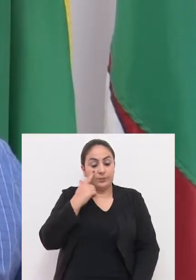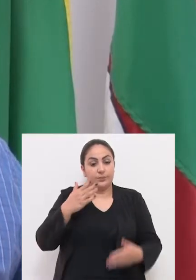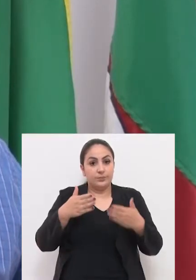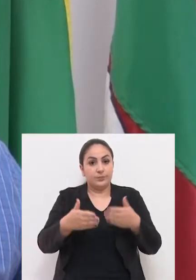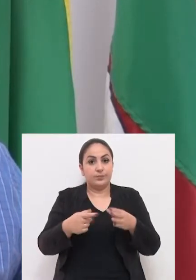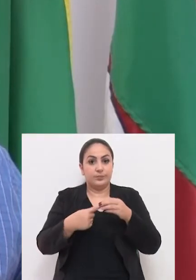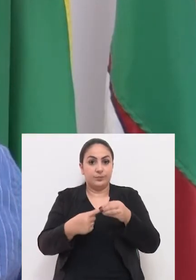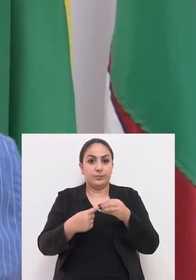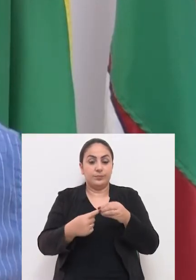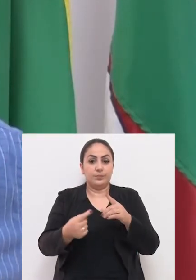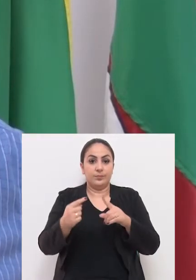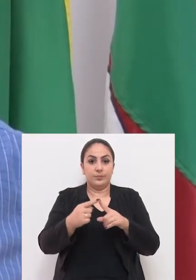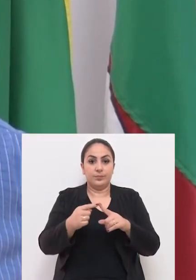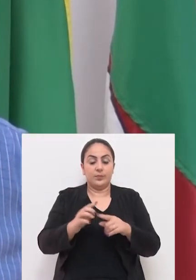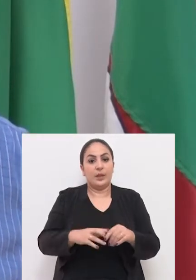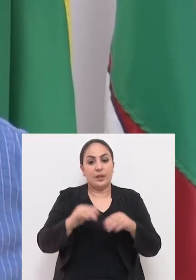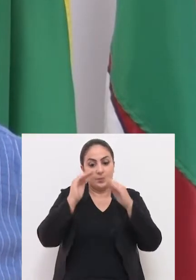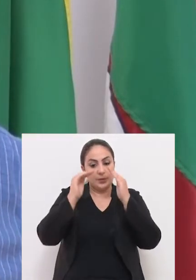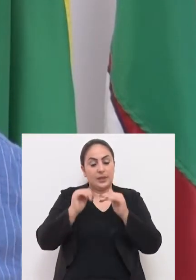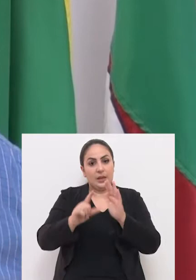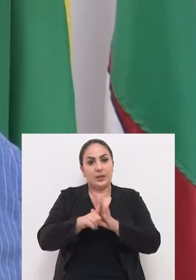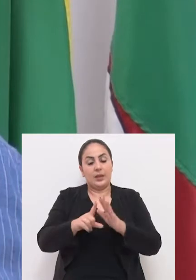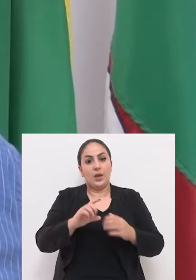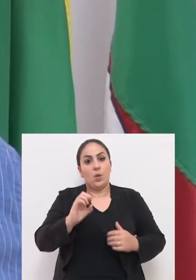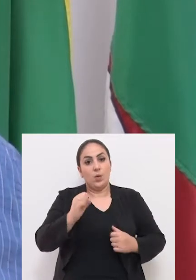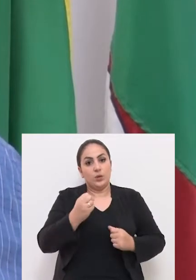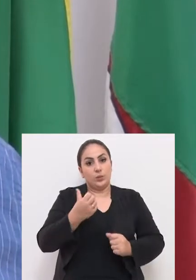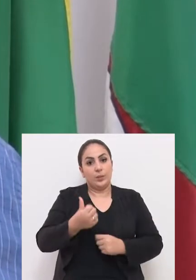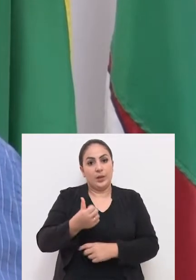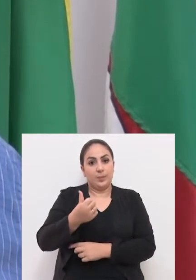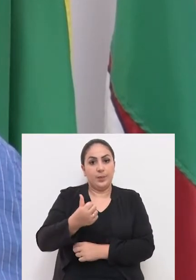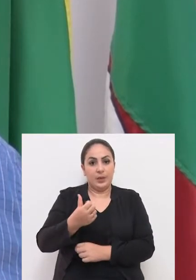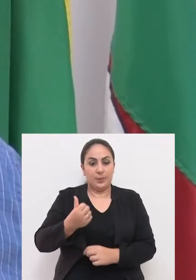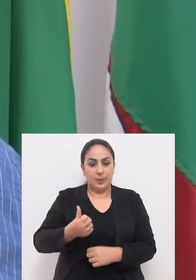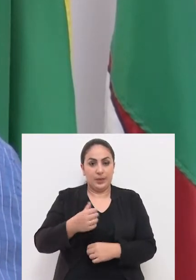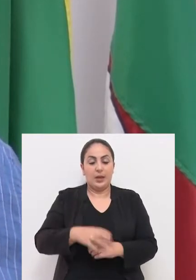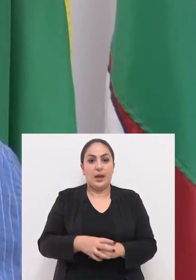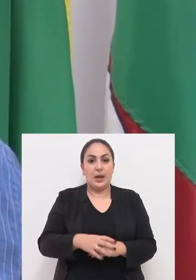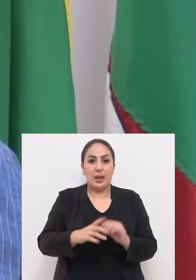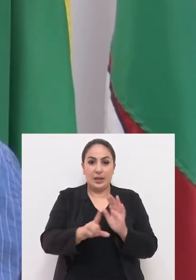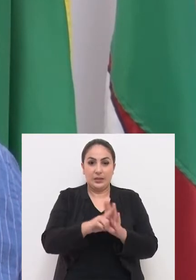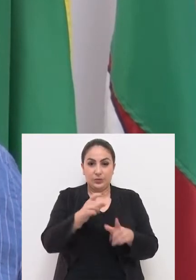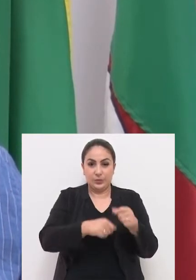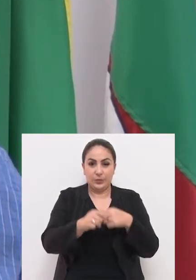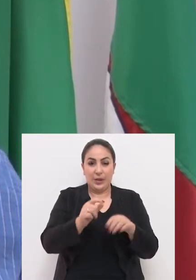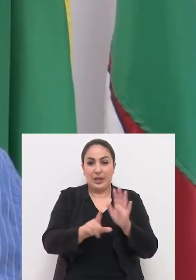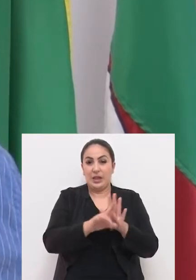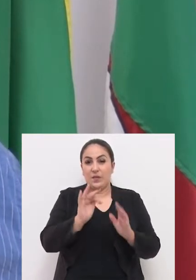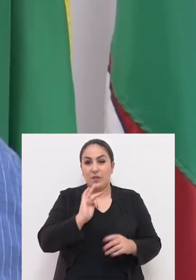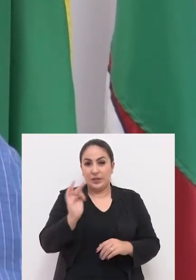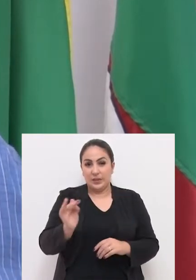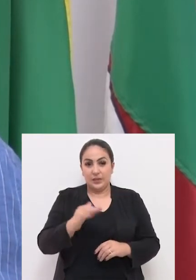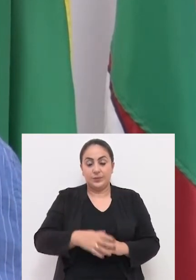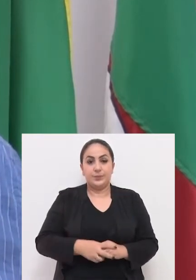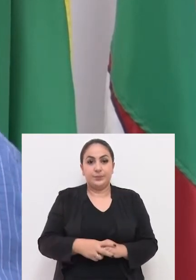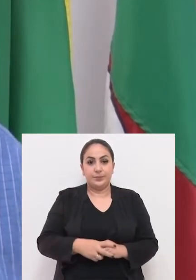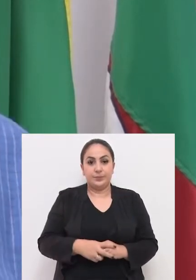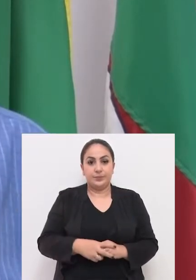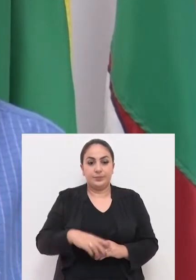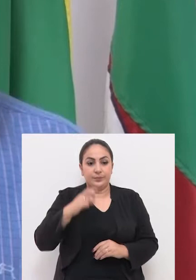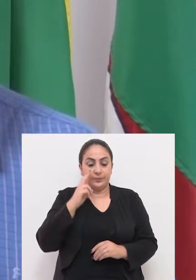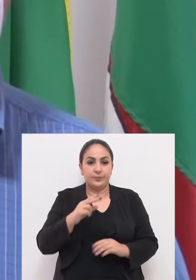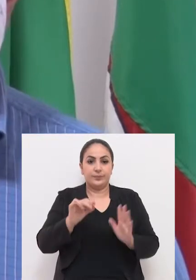a gente preconiza com isso? Primeiro, um respeito à Lei 8666, que é a Lei das Licitações da década de 90, que é uma lei